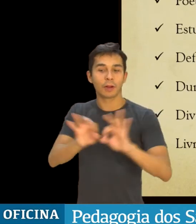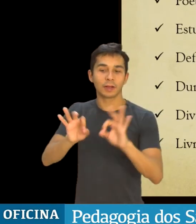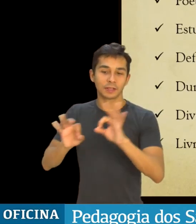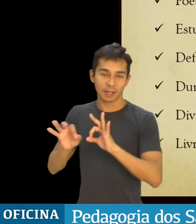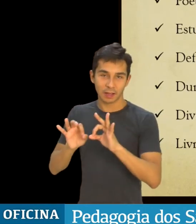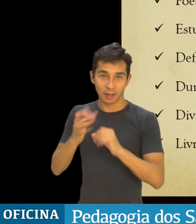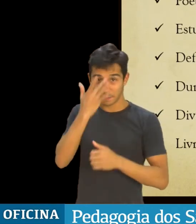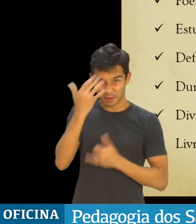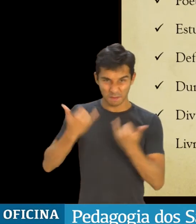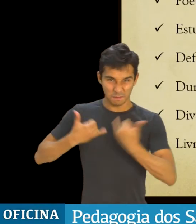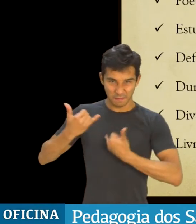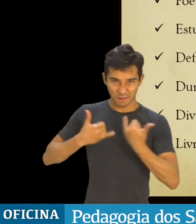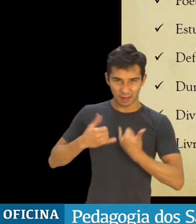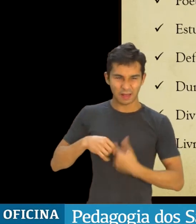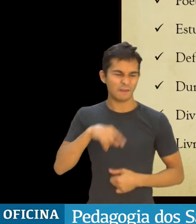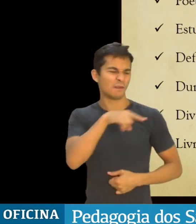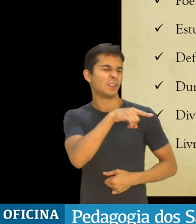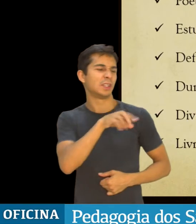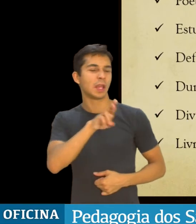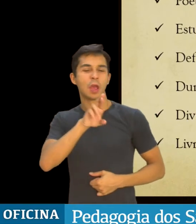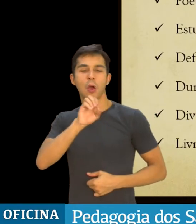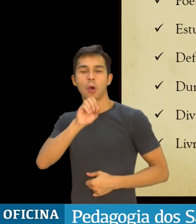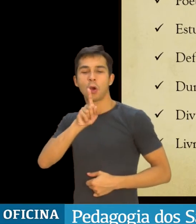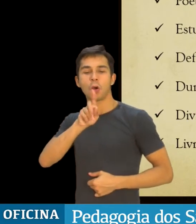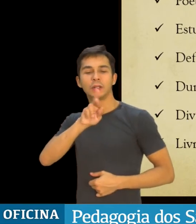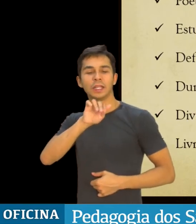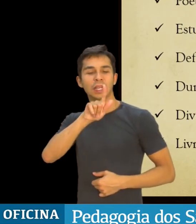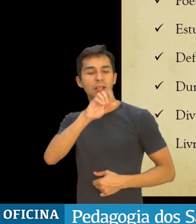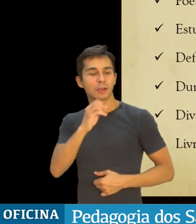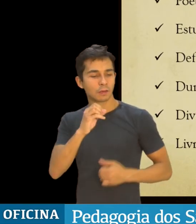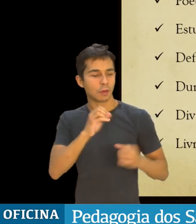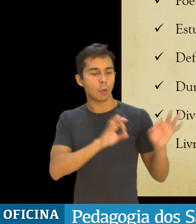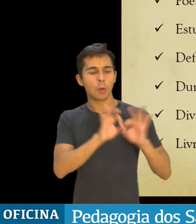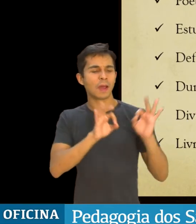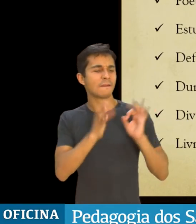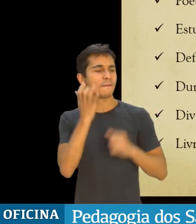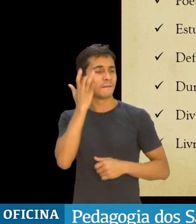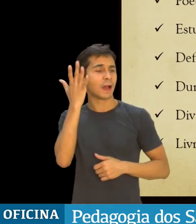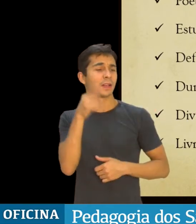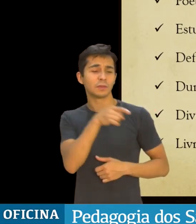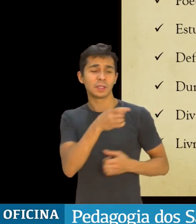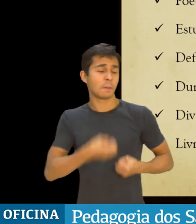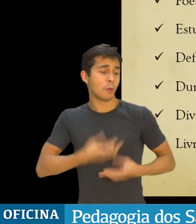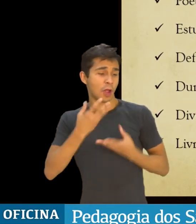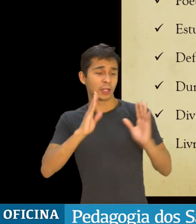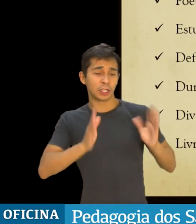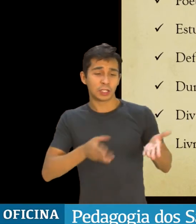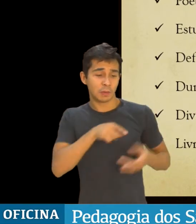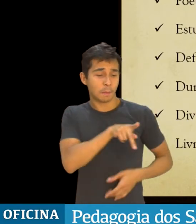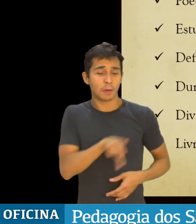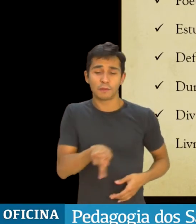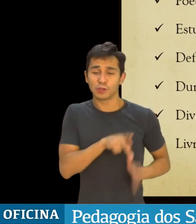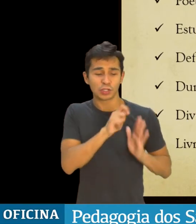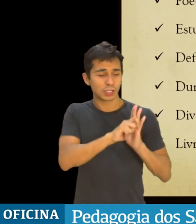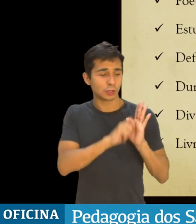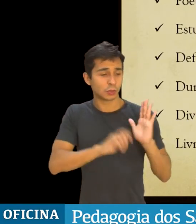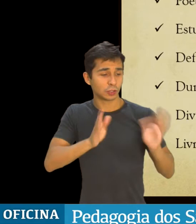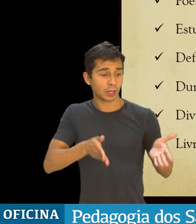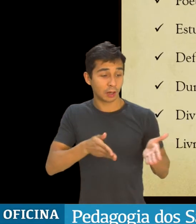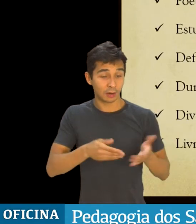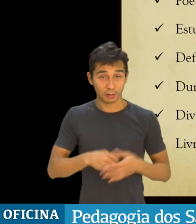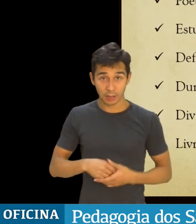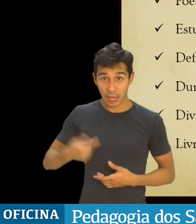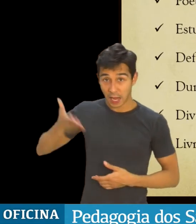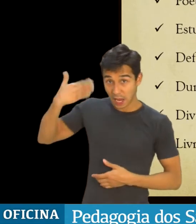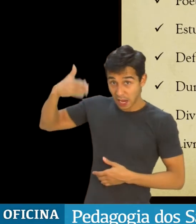você é poeta, você é escritor, ou você é professor. Quando eu comecei a fazer sarau, eu não